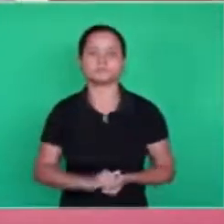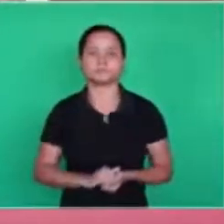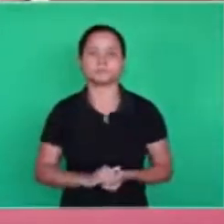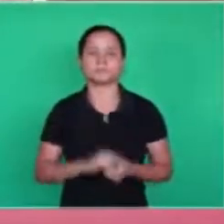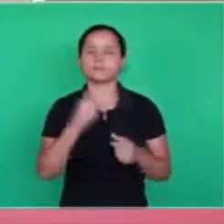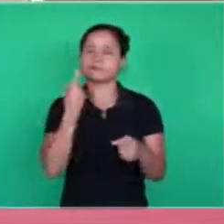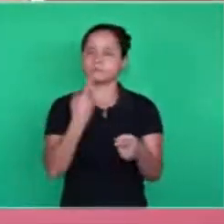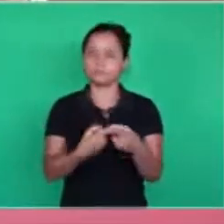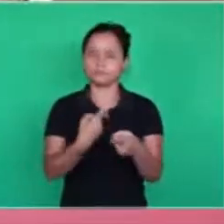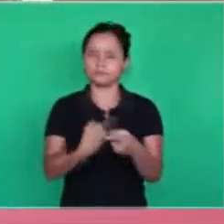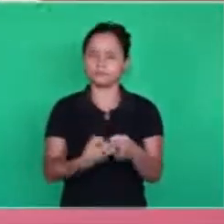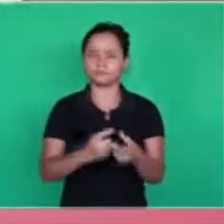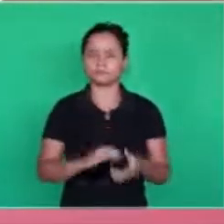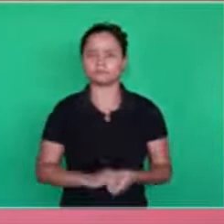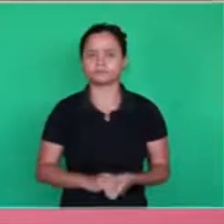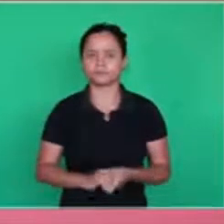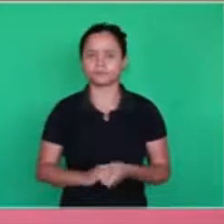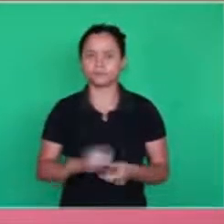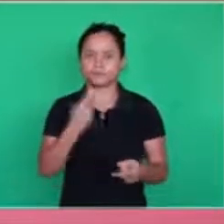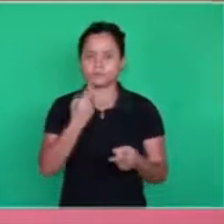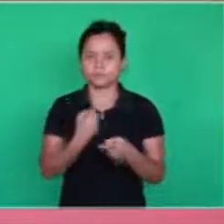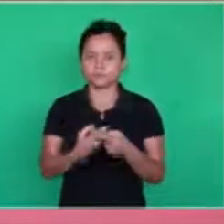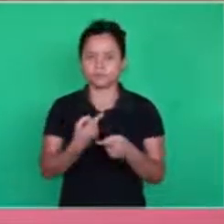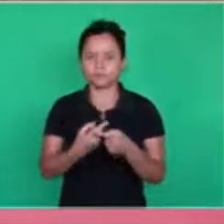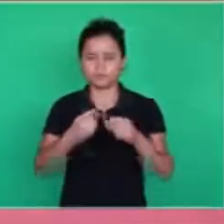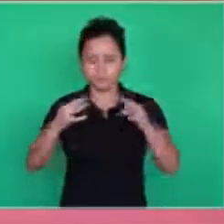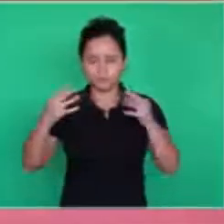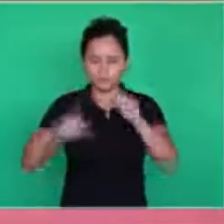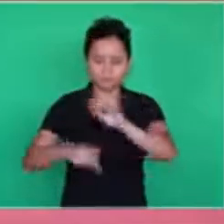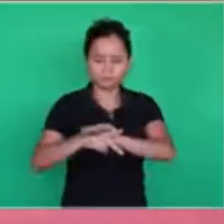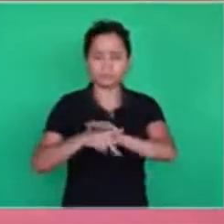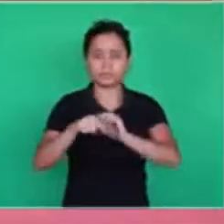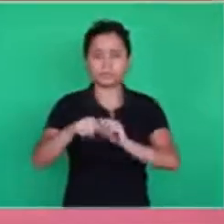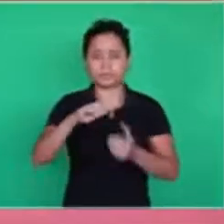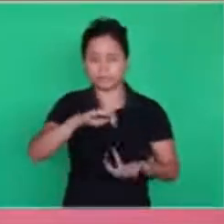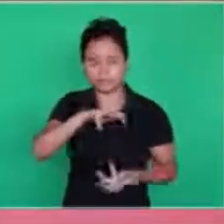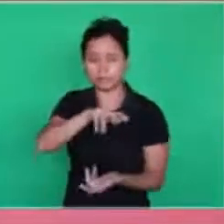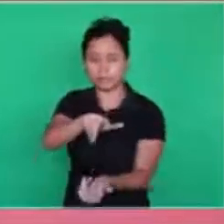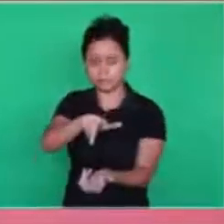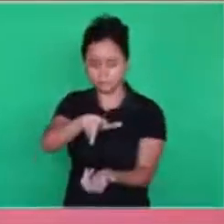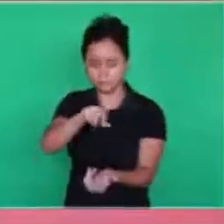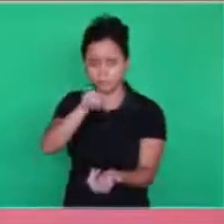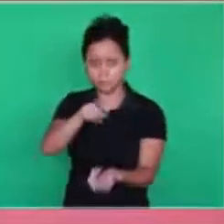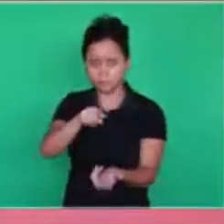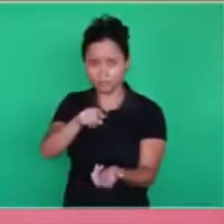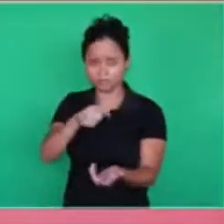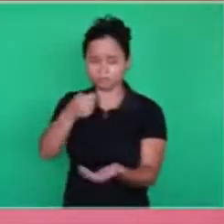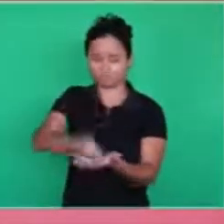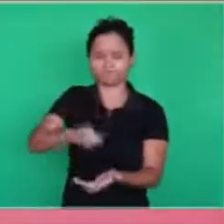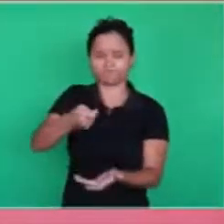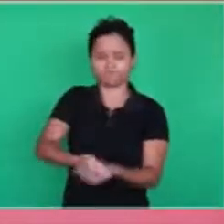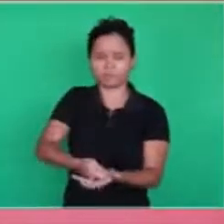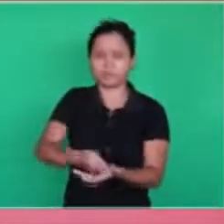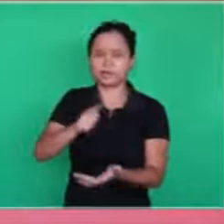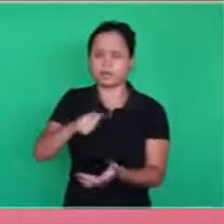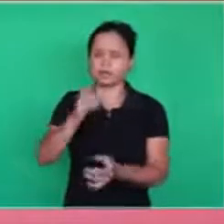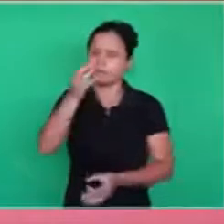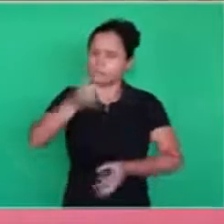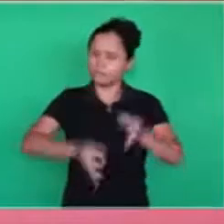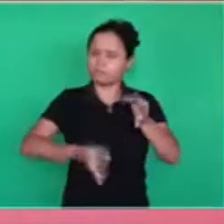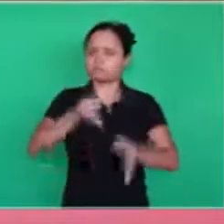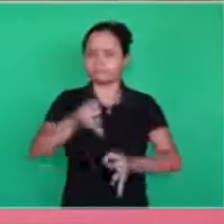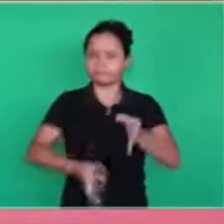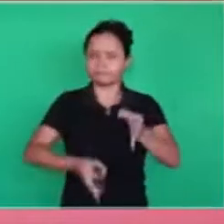a cobrança que virá para o mundo é uma cobrança justa. O Senhor não vai cobrar